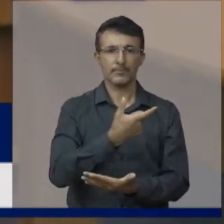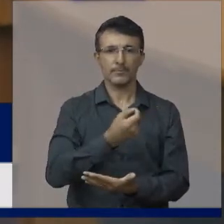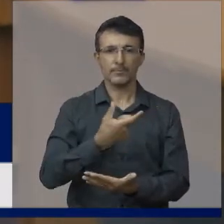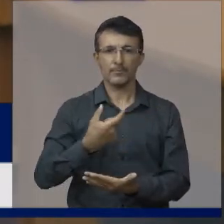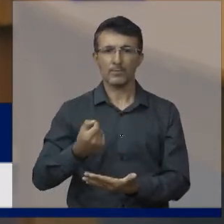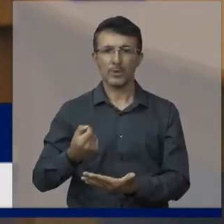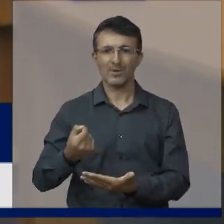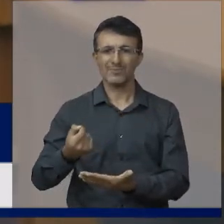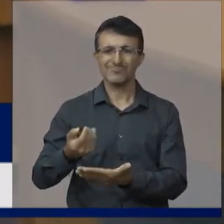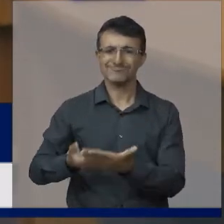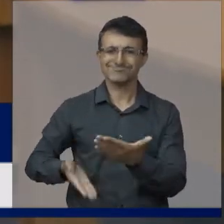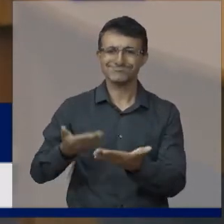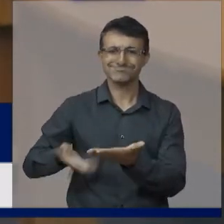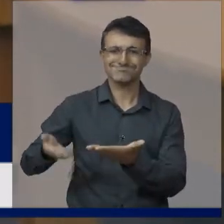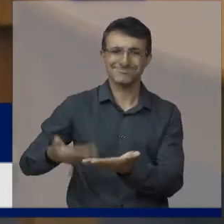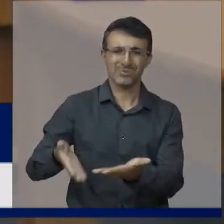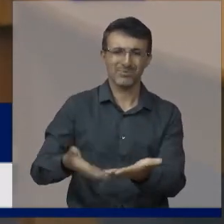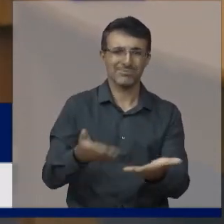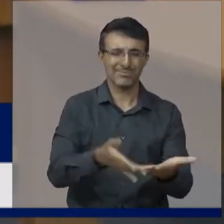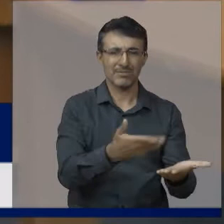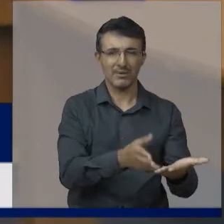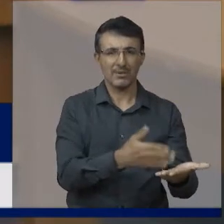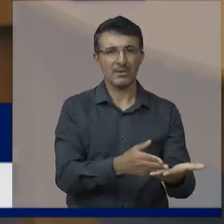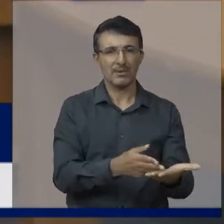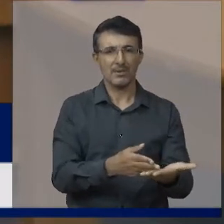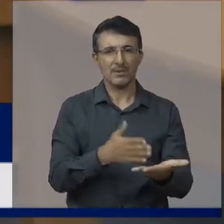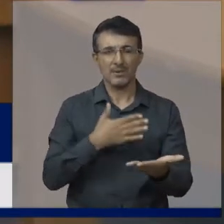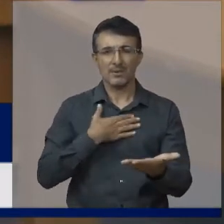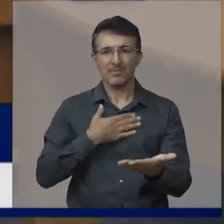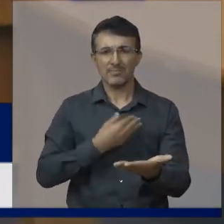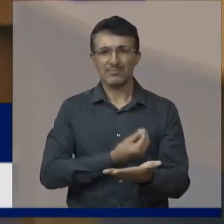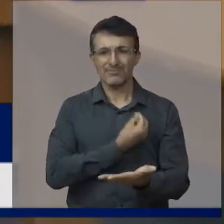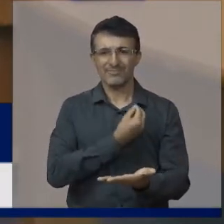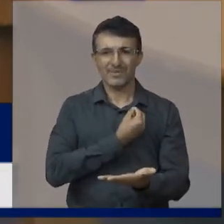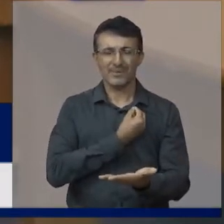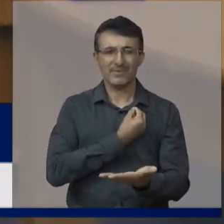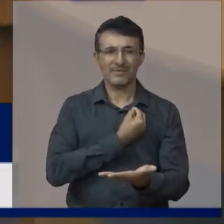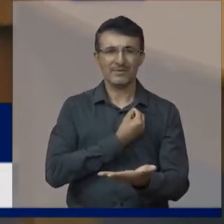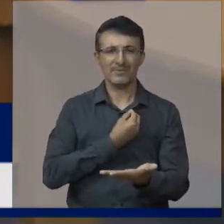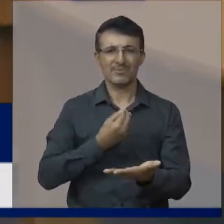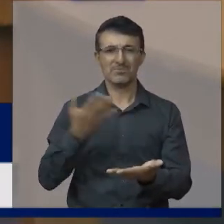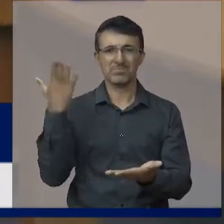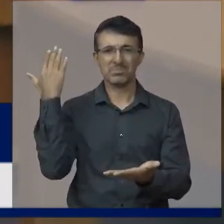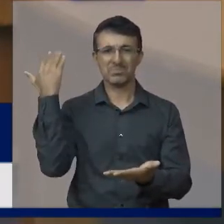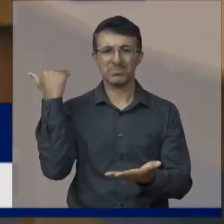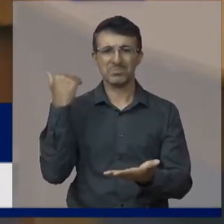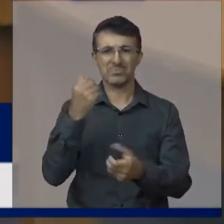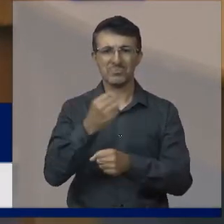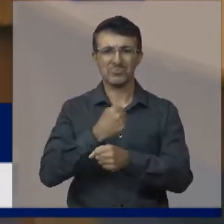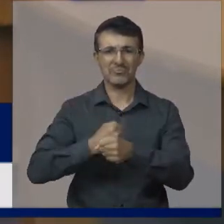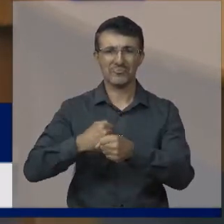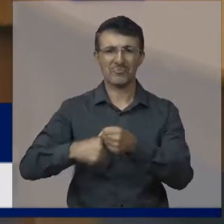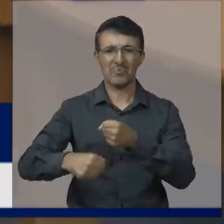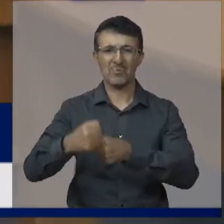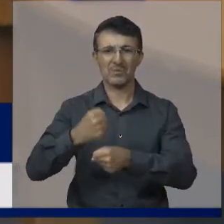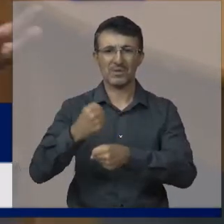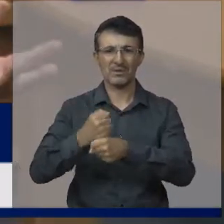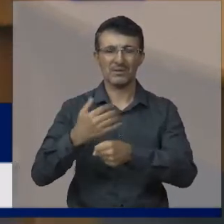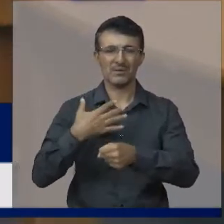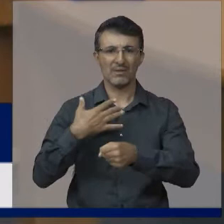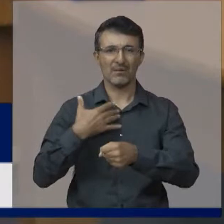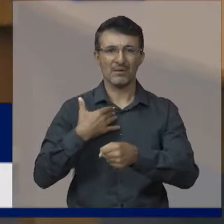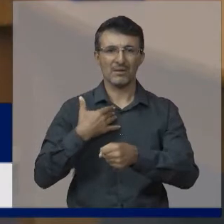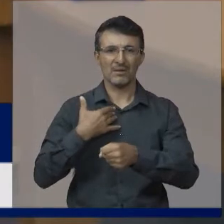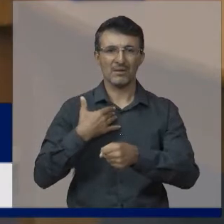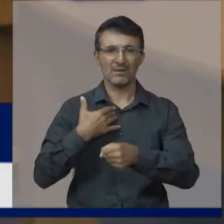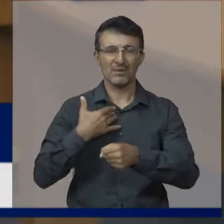percas que aconteceu. E eu, na minha vida, foi um ano, até estava falando aqui com o Zé Luiz, foi um ano para mim que eu só ganhei, fui